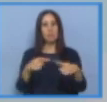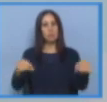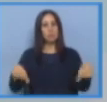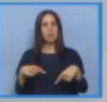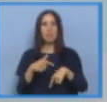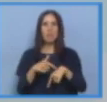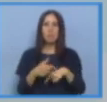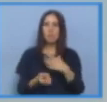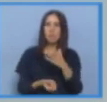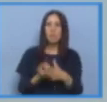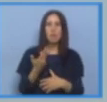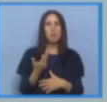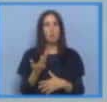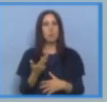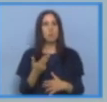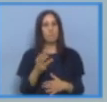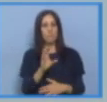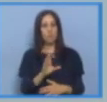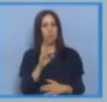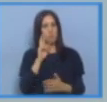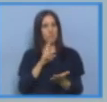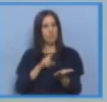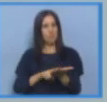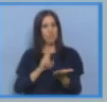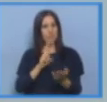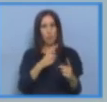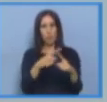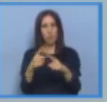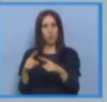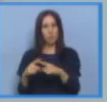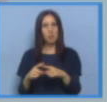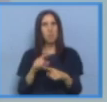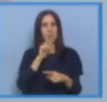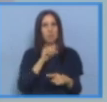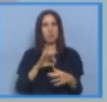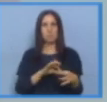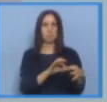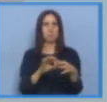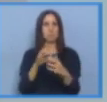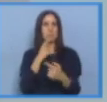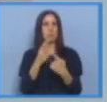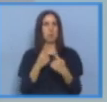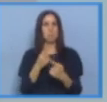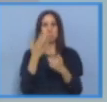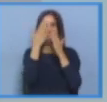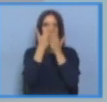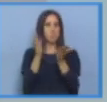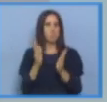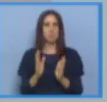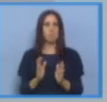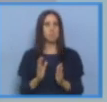um tempo, onde diferentes formas de ver a verdade pudessem conviver e dialogar abertamente,